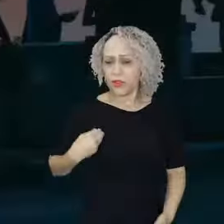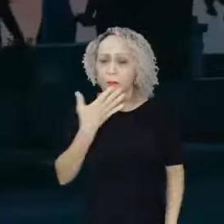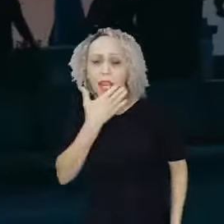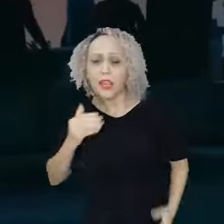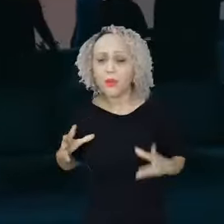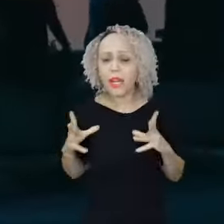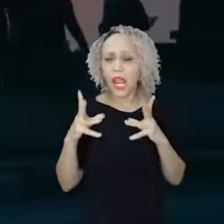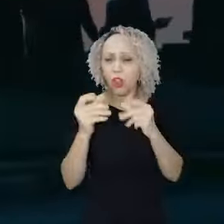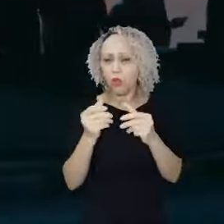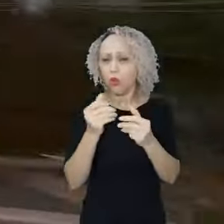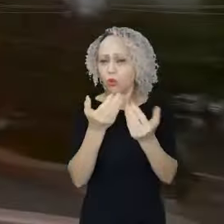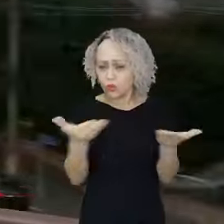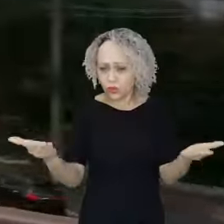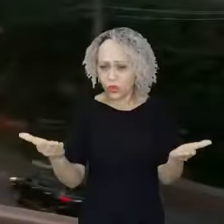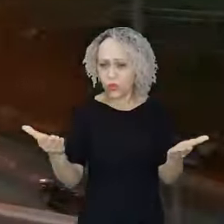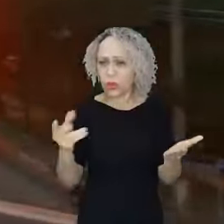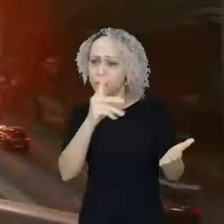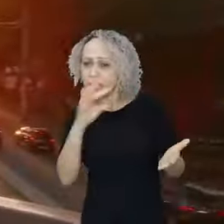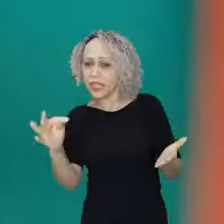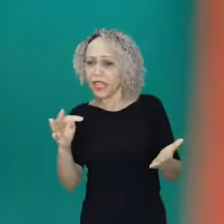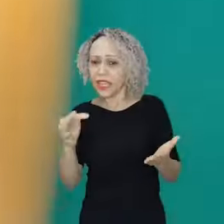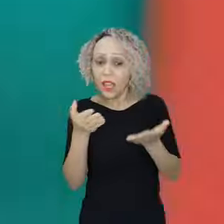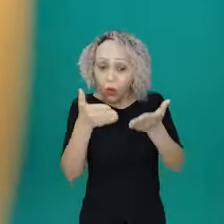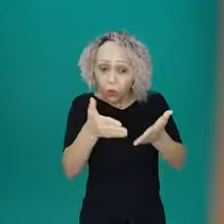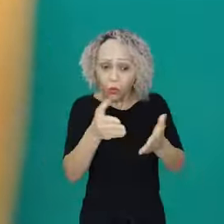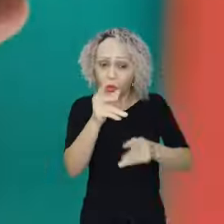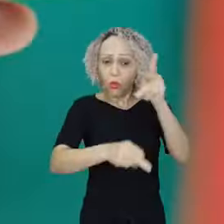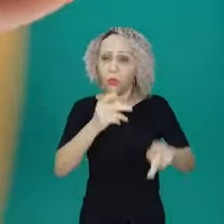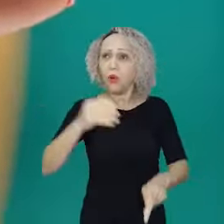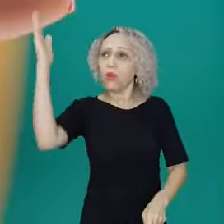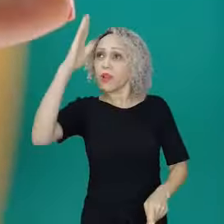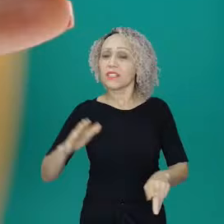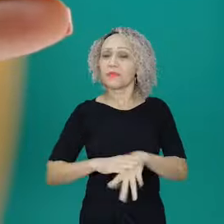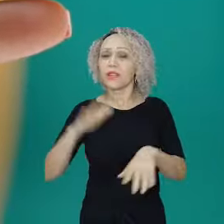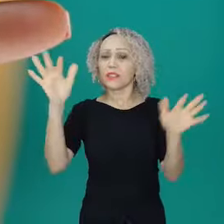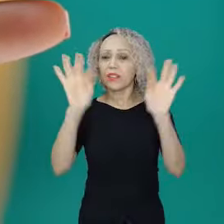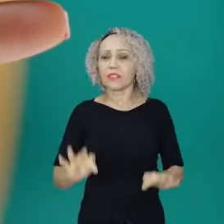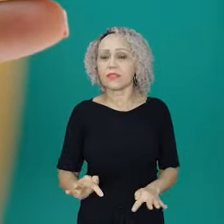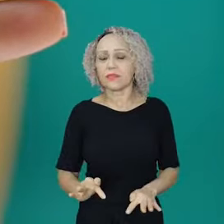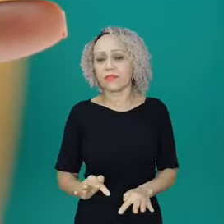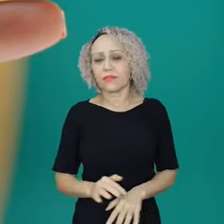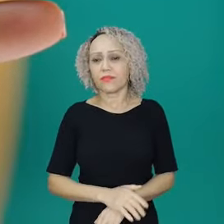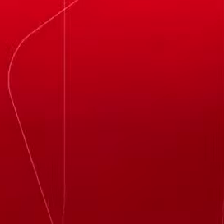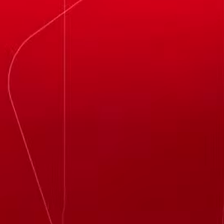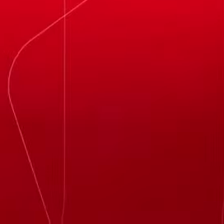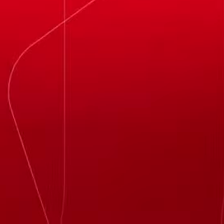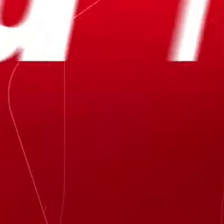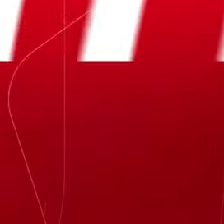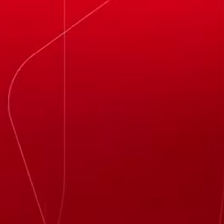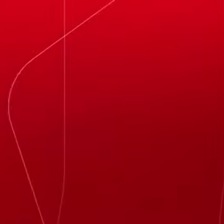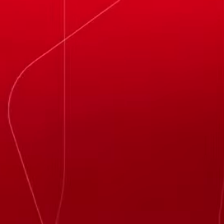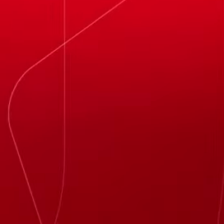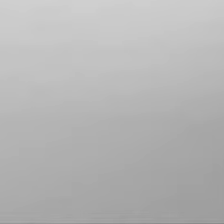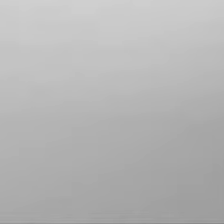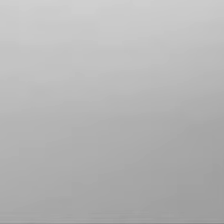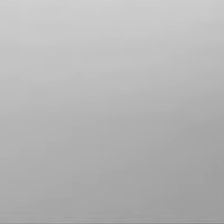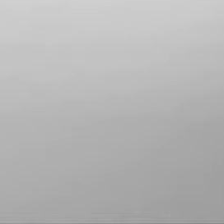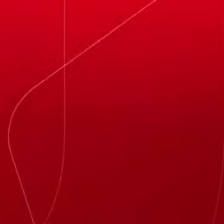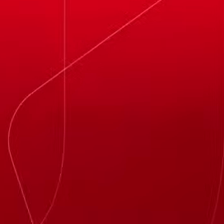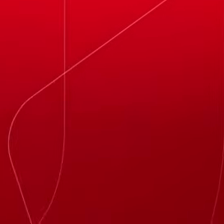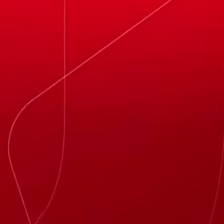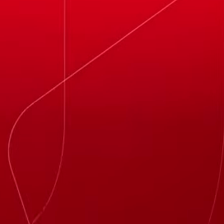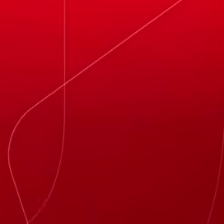vida melhor para todas e todos. PT, nas mãos do povo, o Brasil é mais feliz.